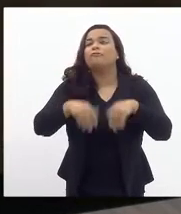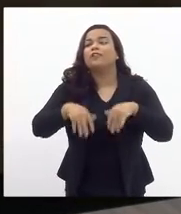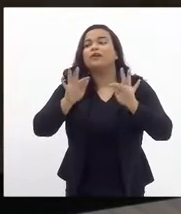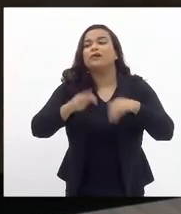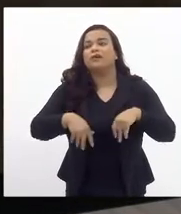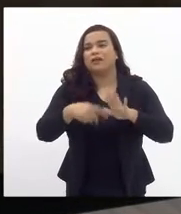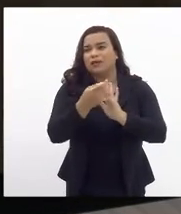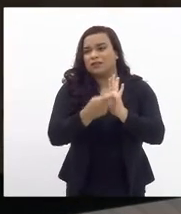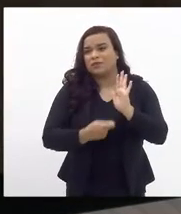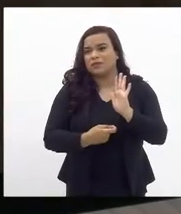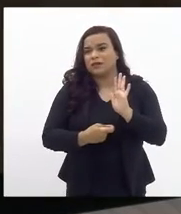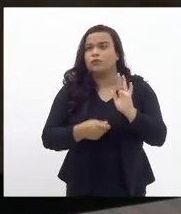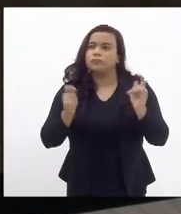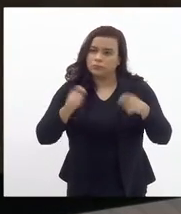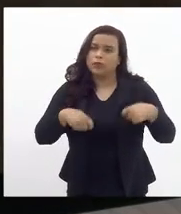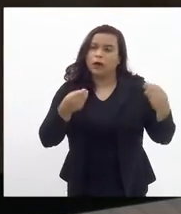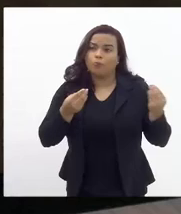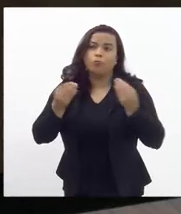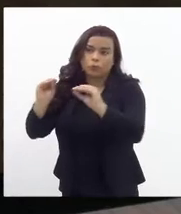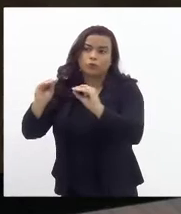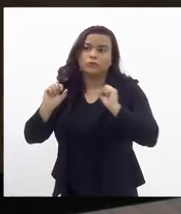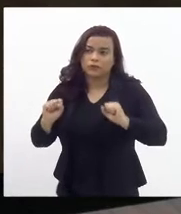seja publicado